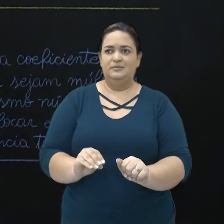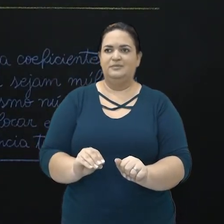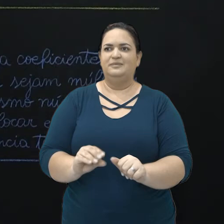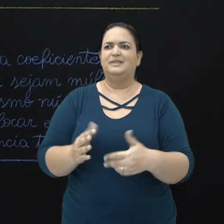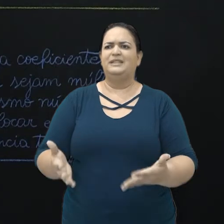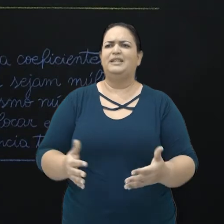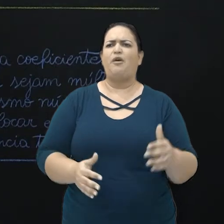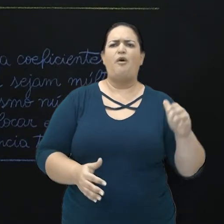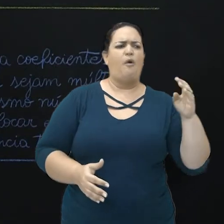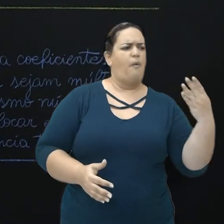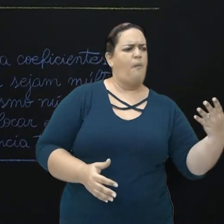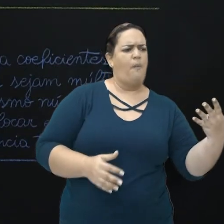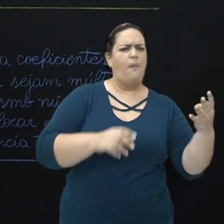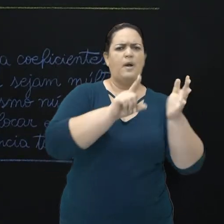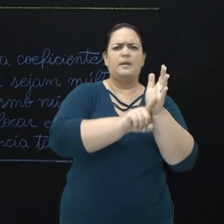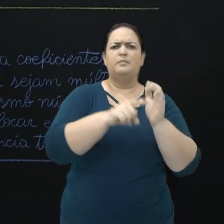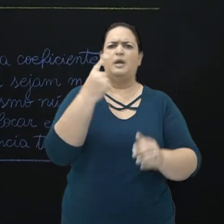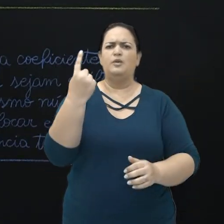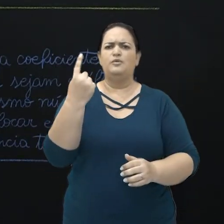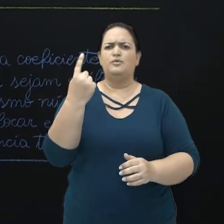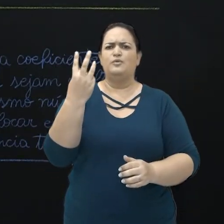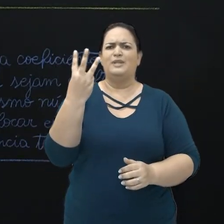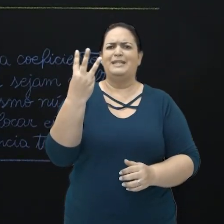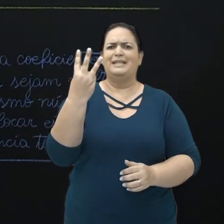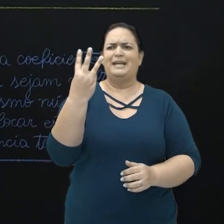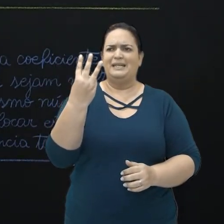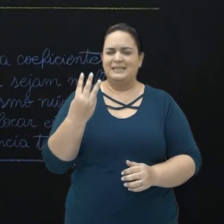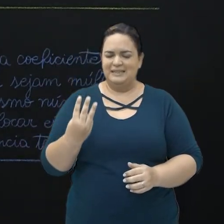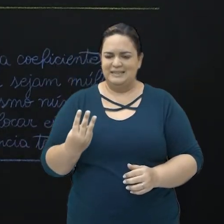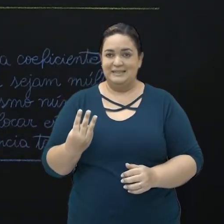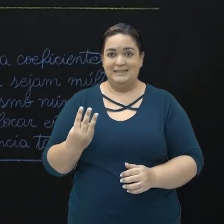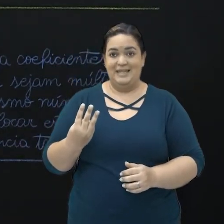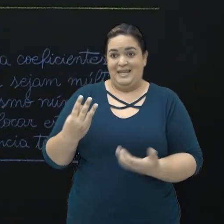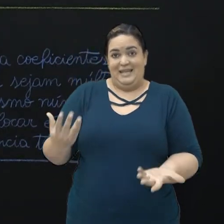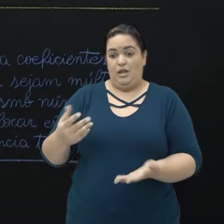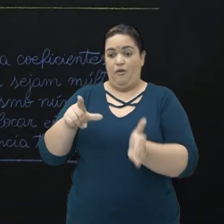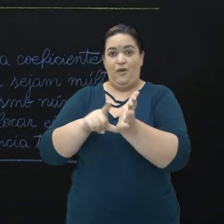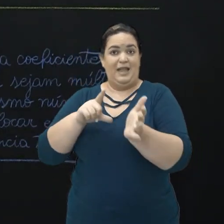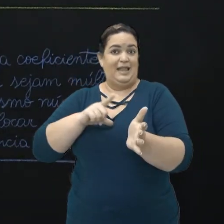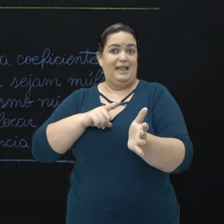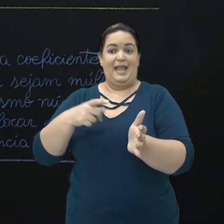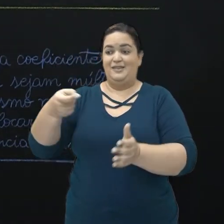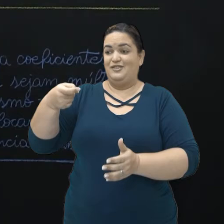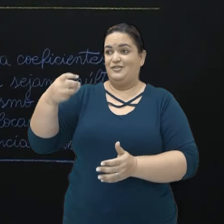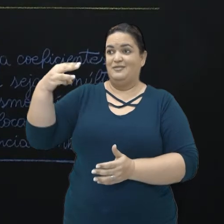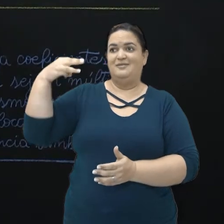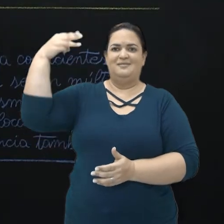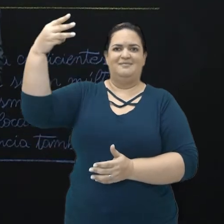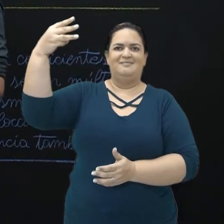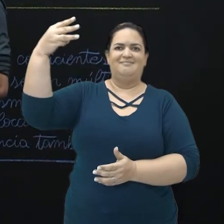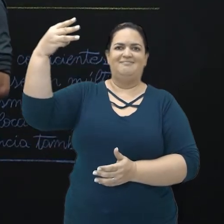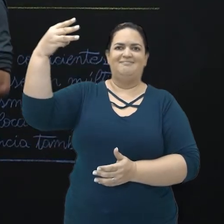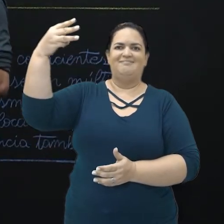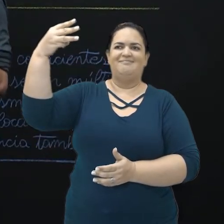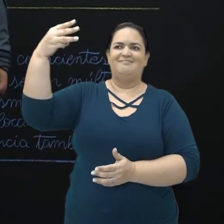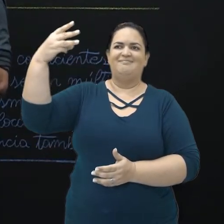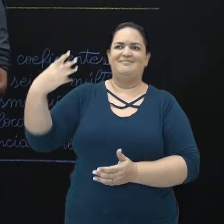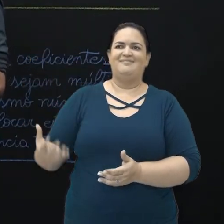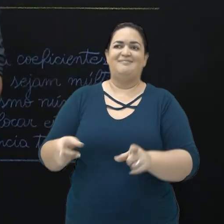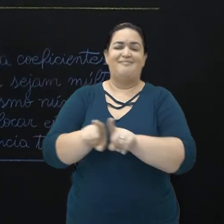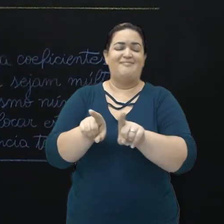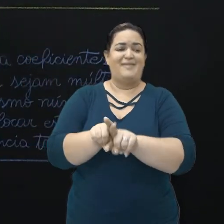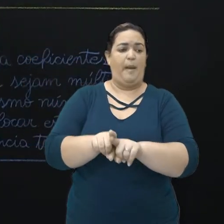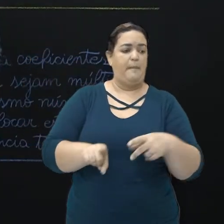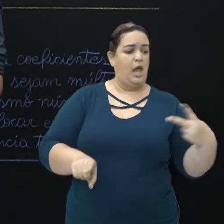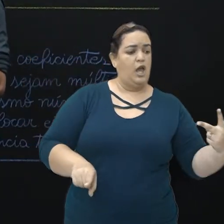3. Por isso que aqui fica x elevado ao cubo. 2 menos 1, expoente 1. Por isso